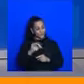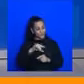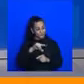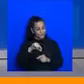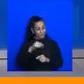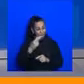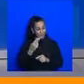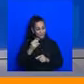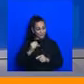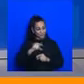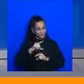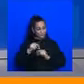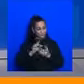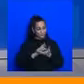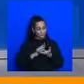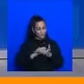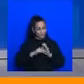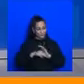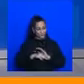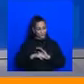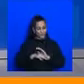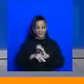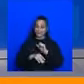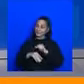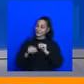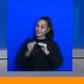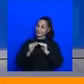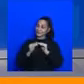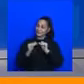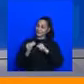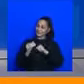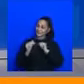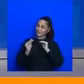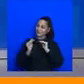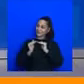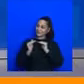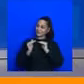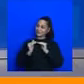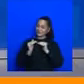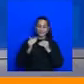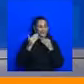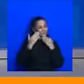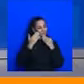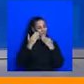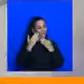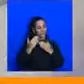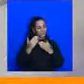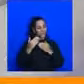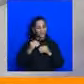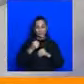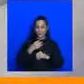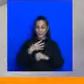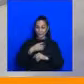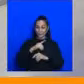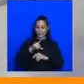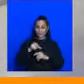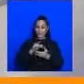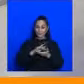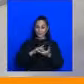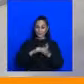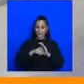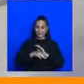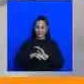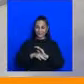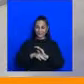confirmam os 20 números sorteados na Lotomania? Sim, confirmo. Sim, confirmo. Obrigado. Bem, este foi o sorteio